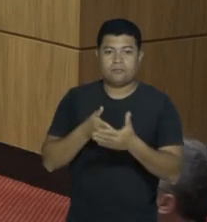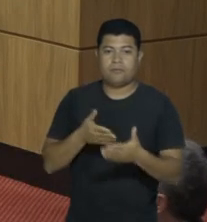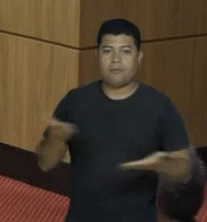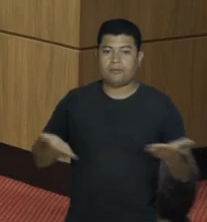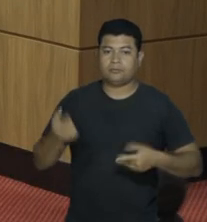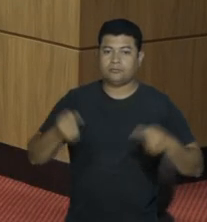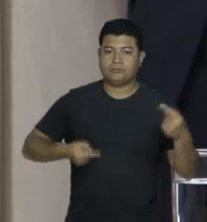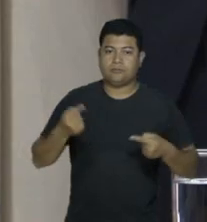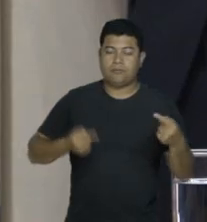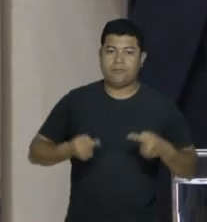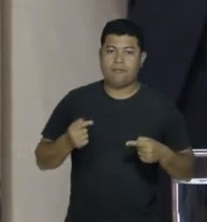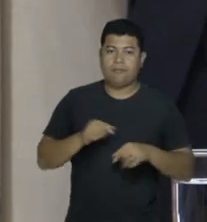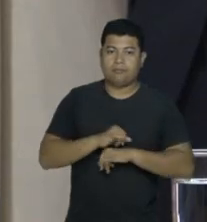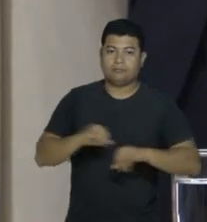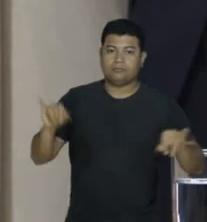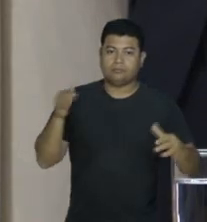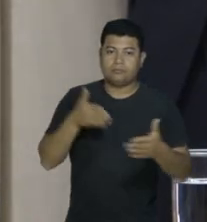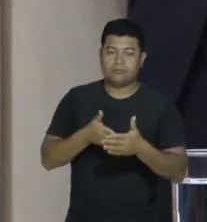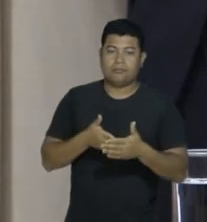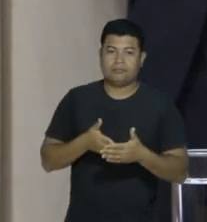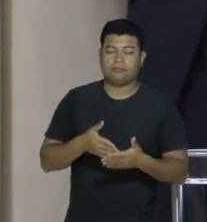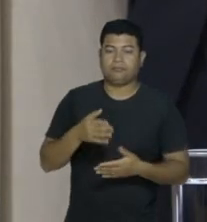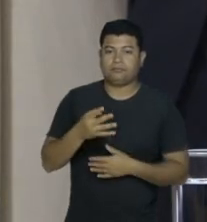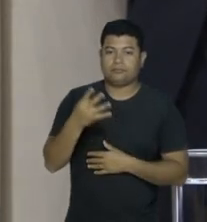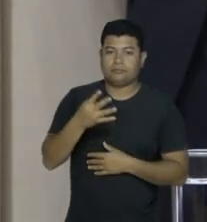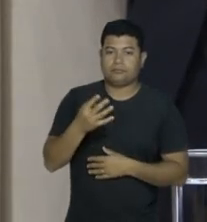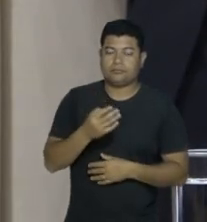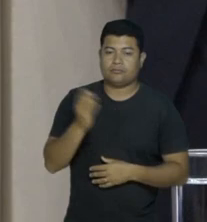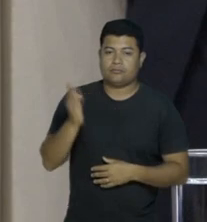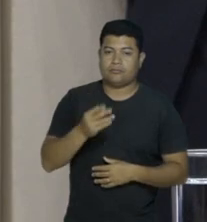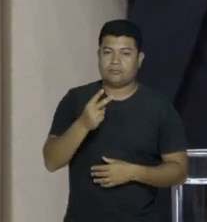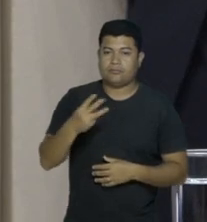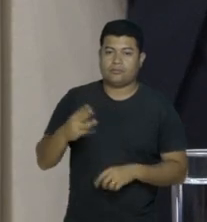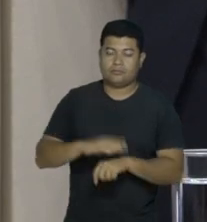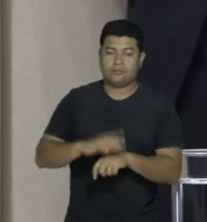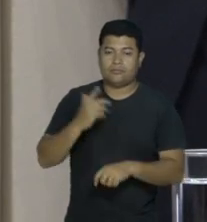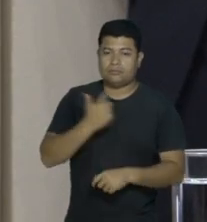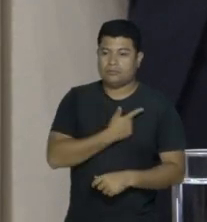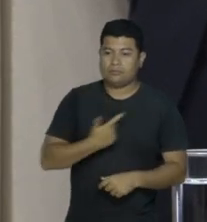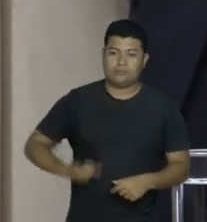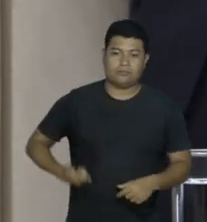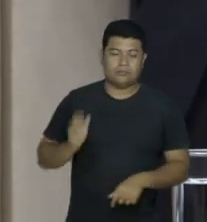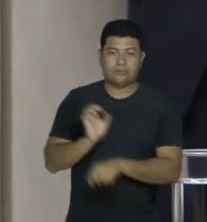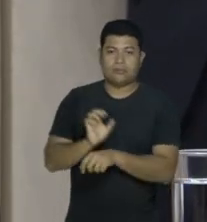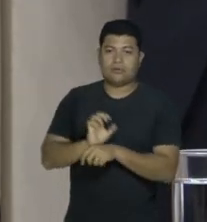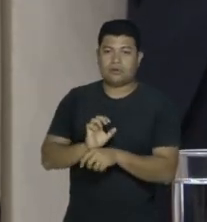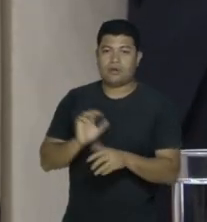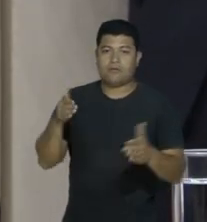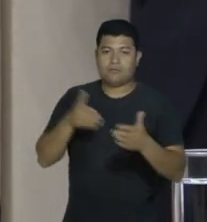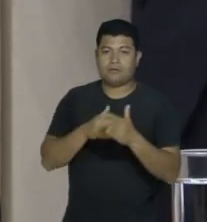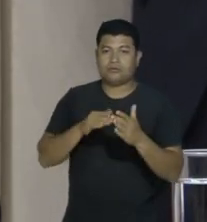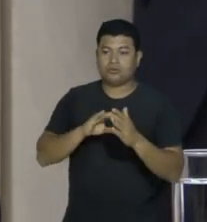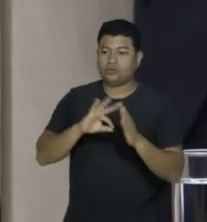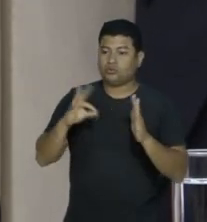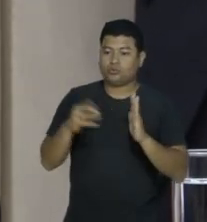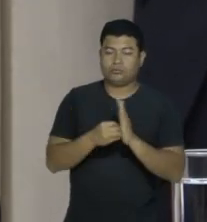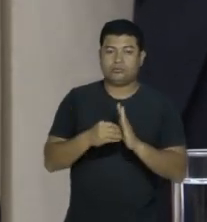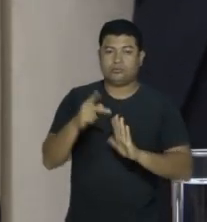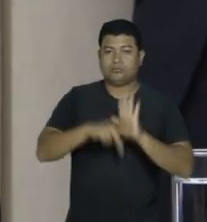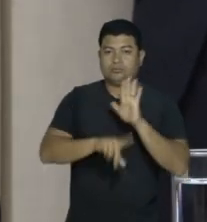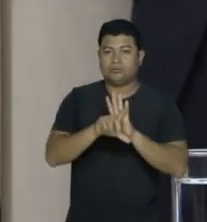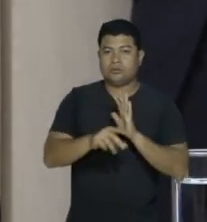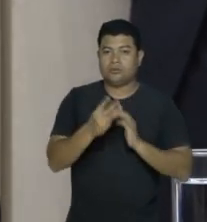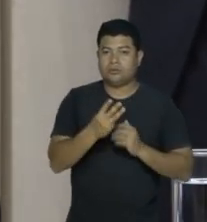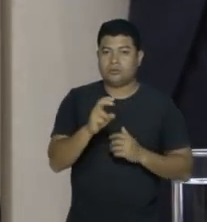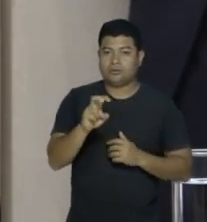em turno único da mensagem de veto 4/2023, autor Governo do Estado. Veto total ao projeto de lei 352/2022, de autoria do